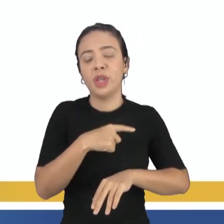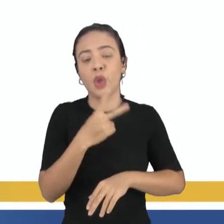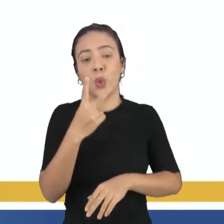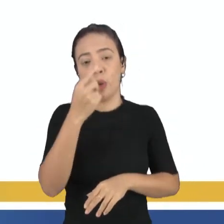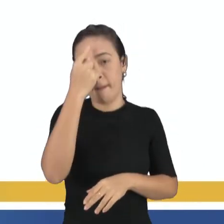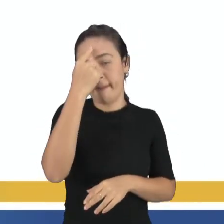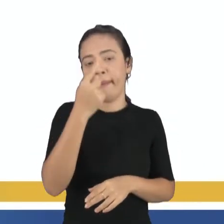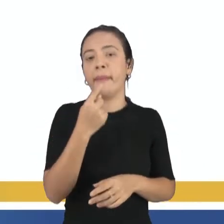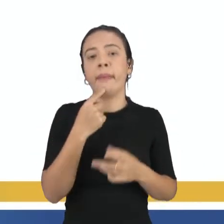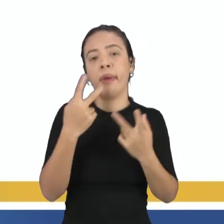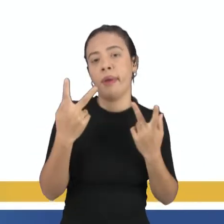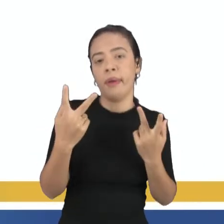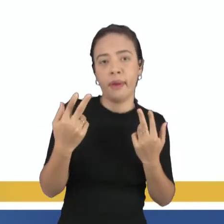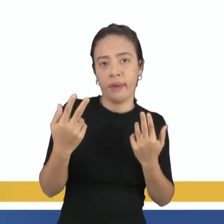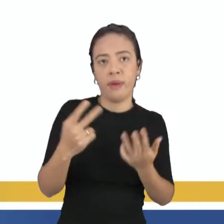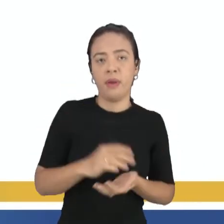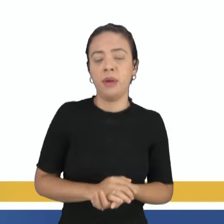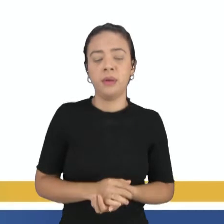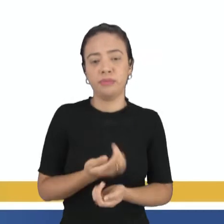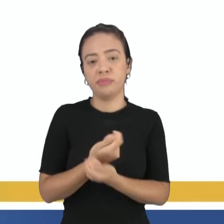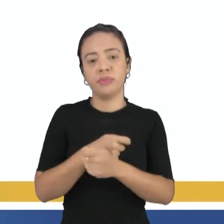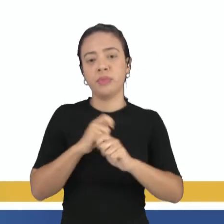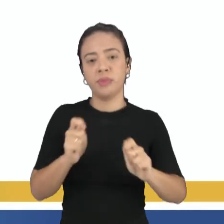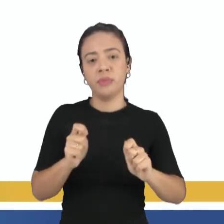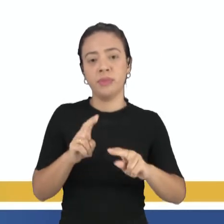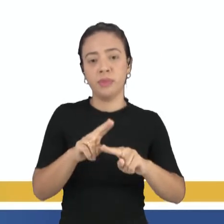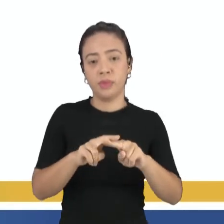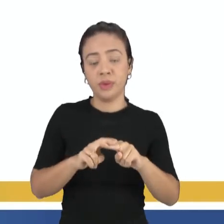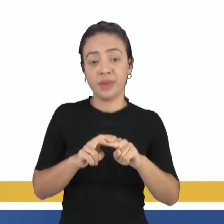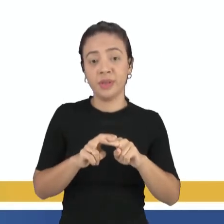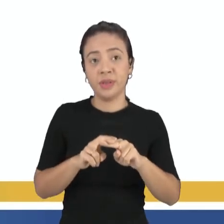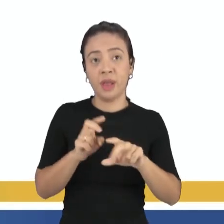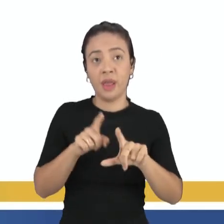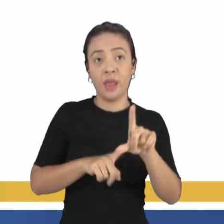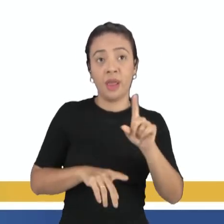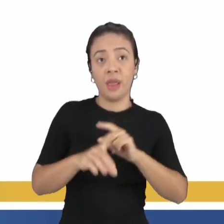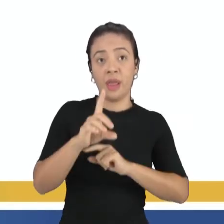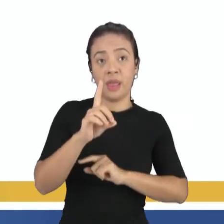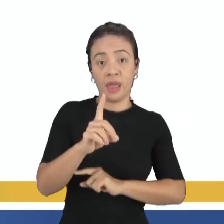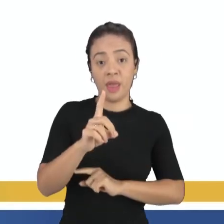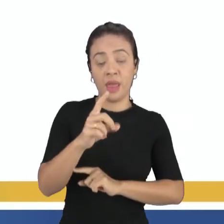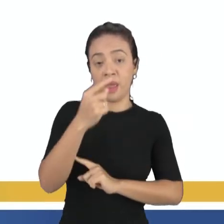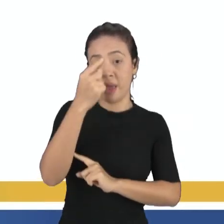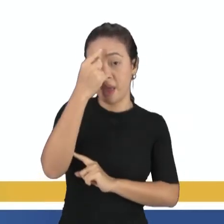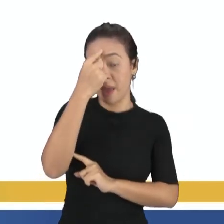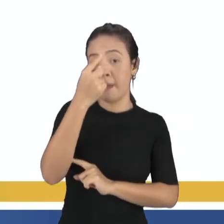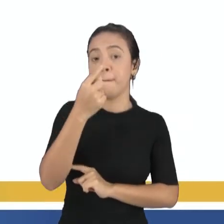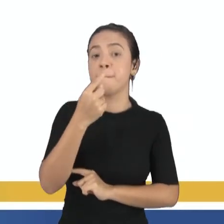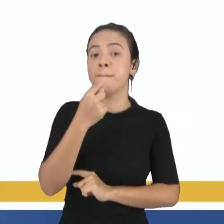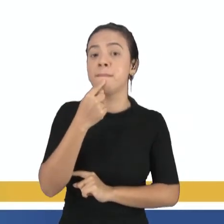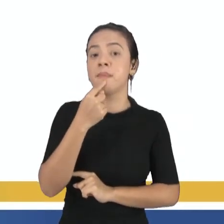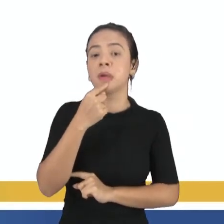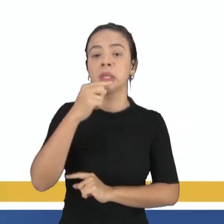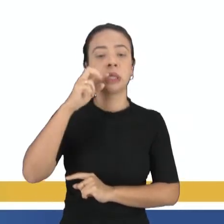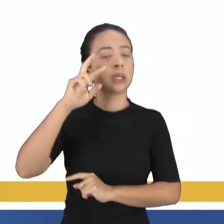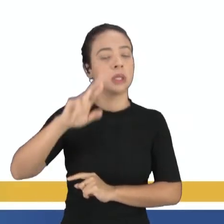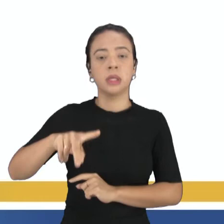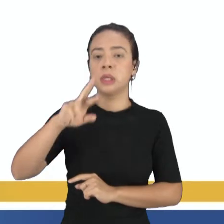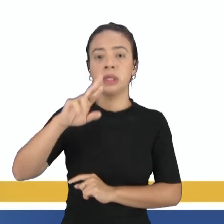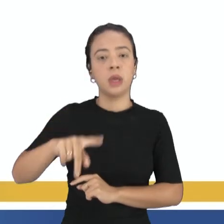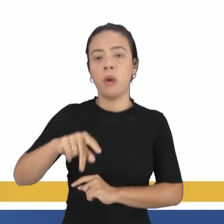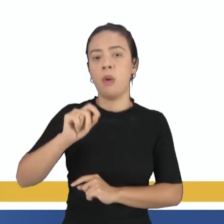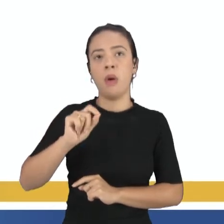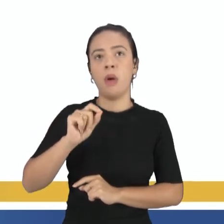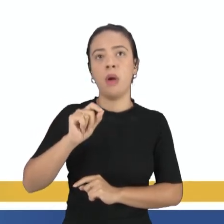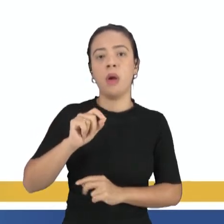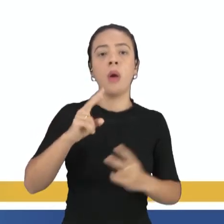imagens iguais que eu possa estar encaixando. Então, o item D, ele é a figura que não representa simetria de